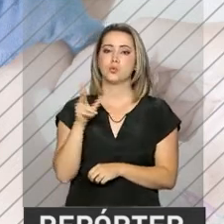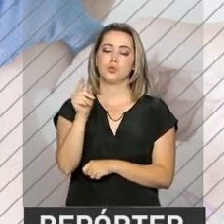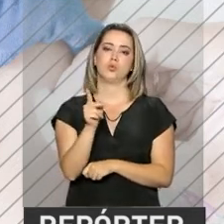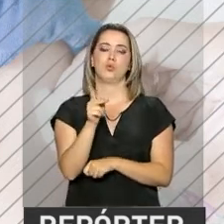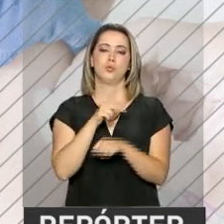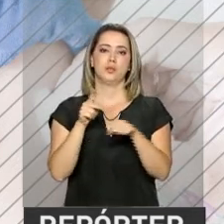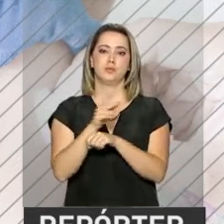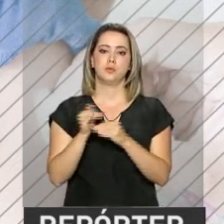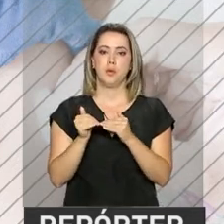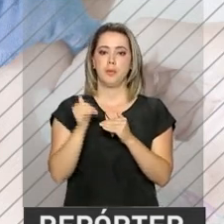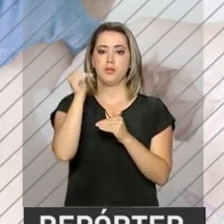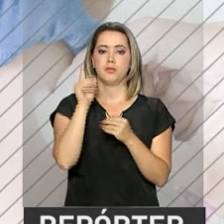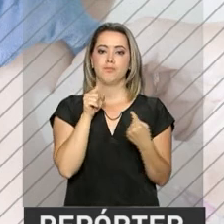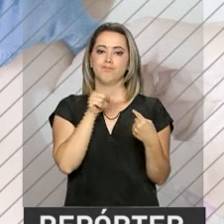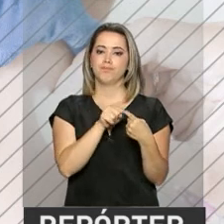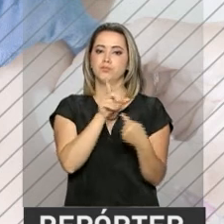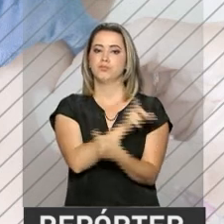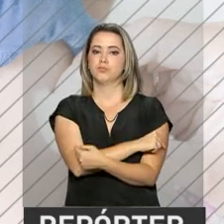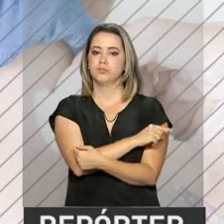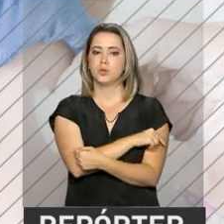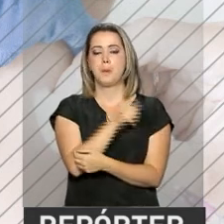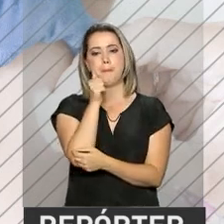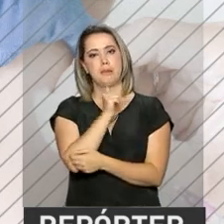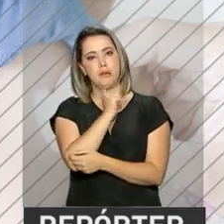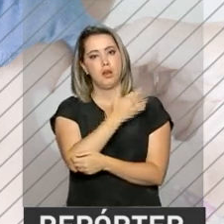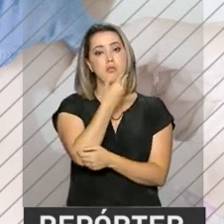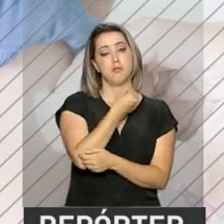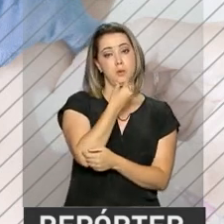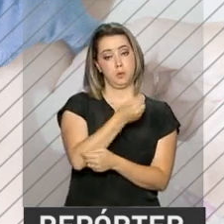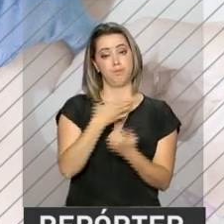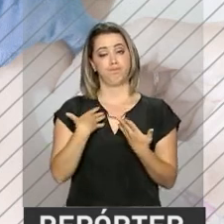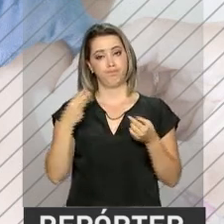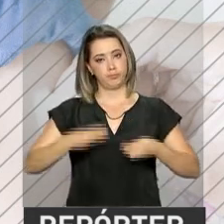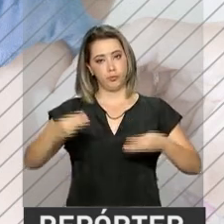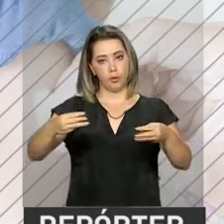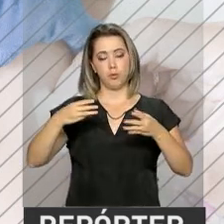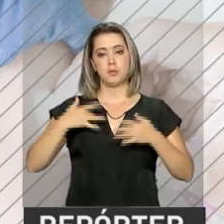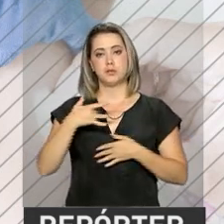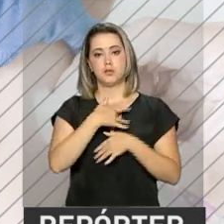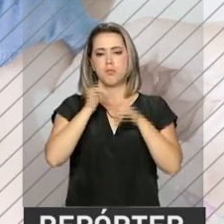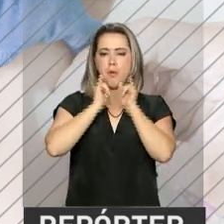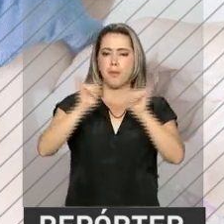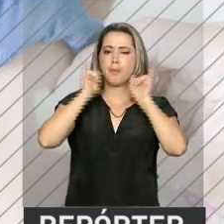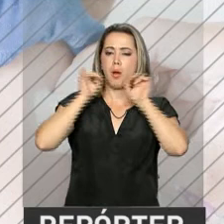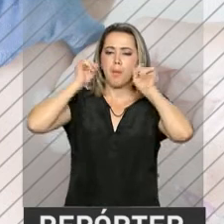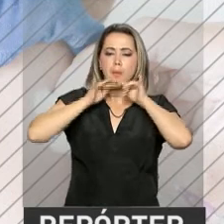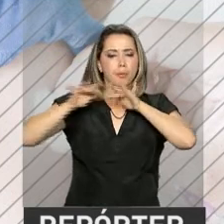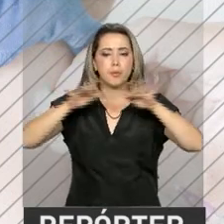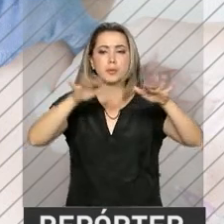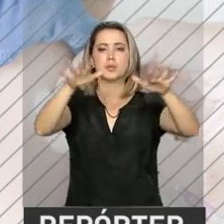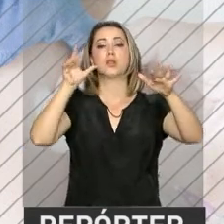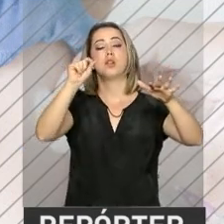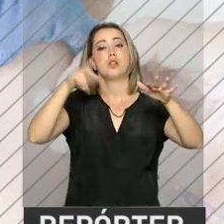para aumentar a adesão tanto de meninas quanto meninos o ministério da saúde vai fazer uma campanha durante as férias escolares a